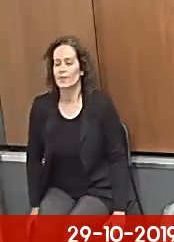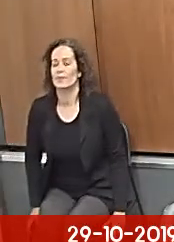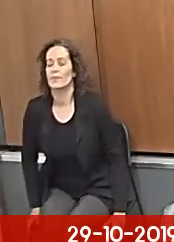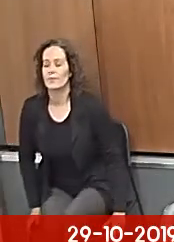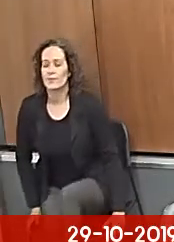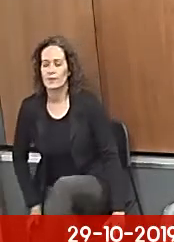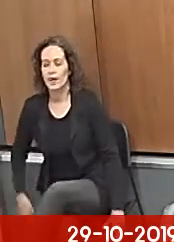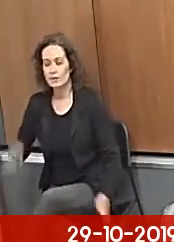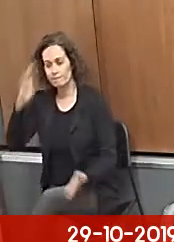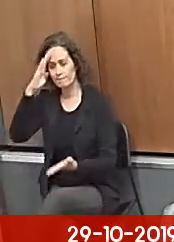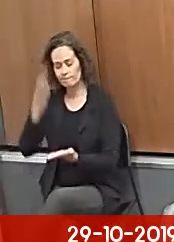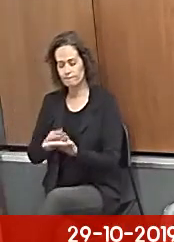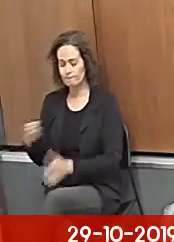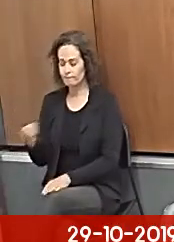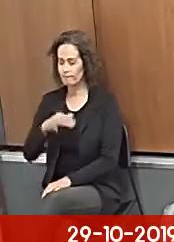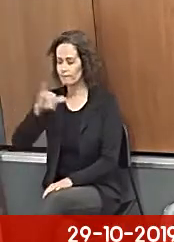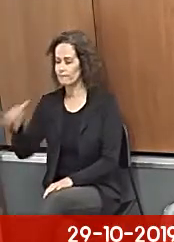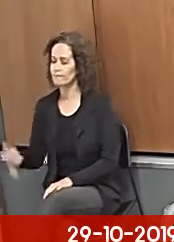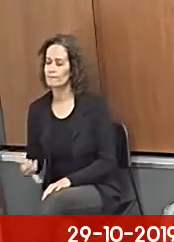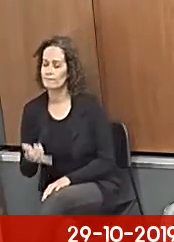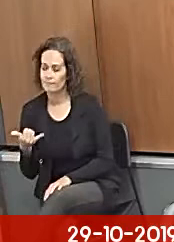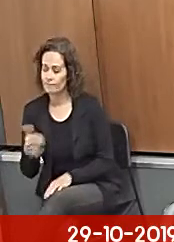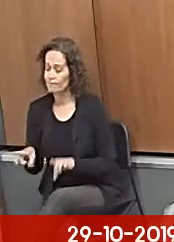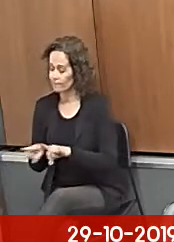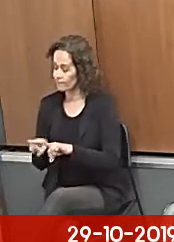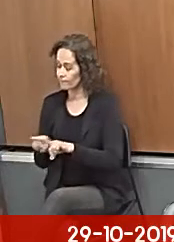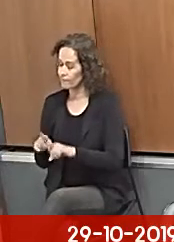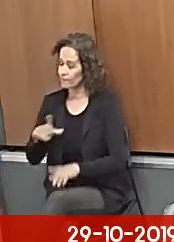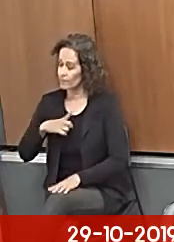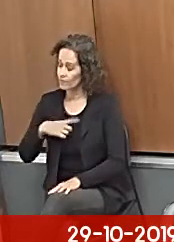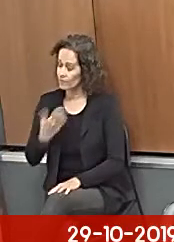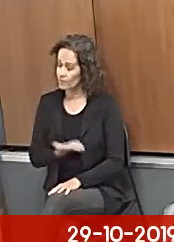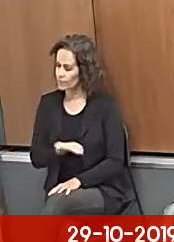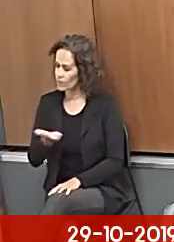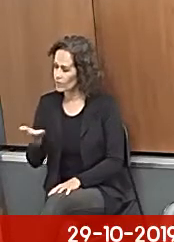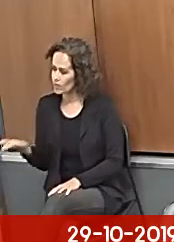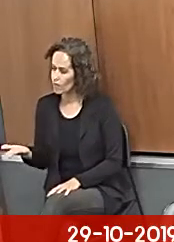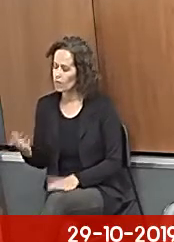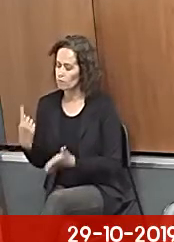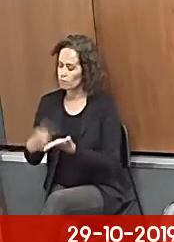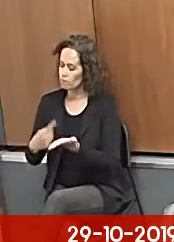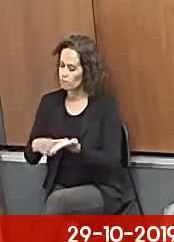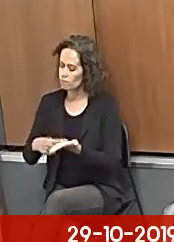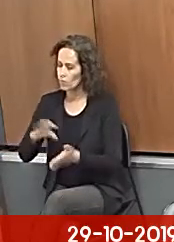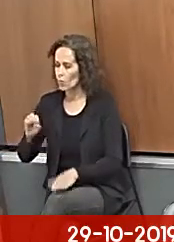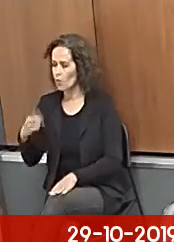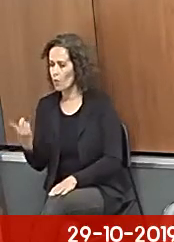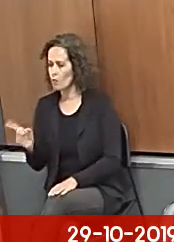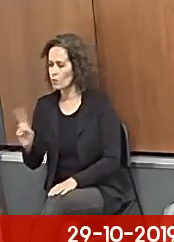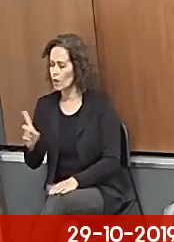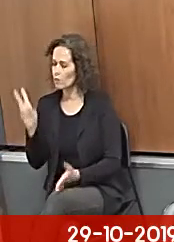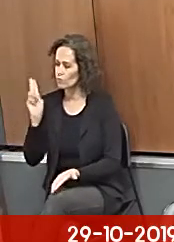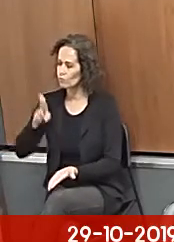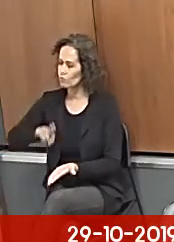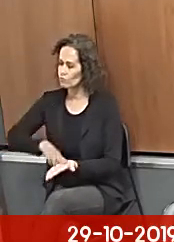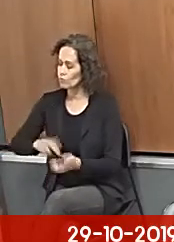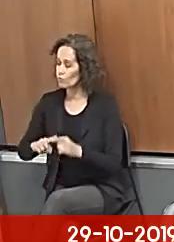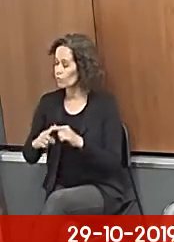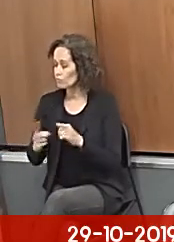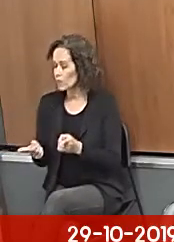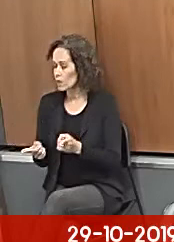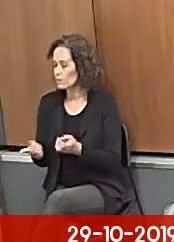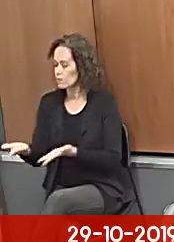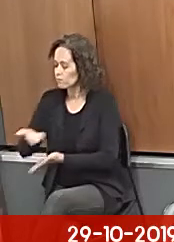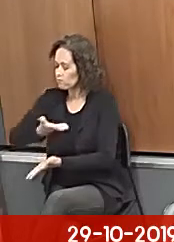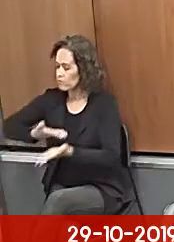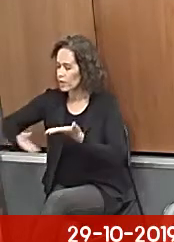portas abertas também para receber vocês, independente de qualquer compromisso ou não a ser assumido, mas para ouvir, para